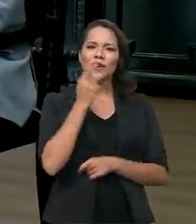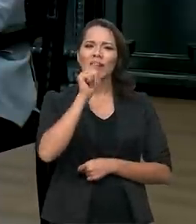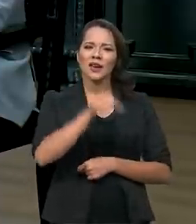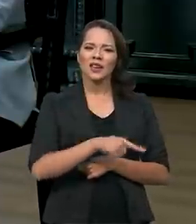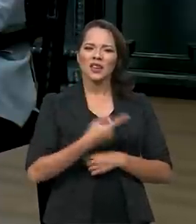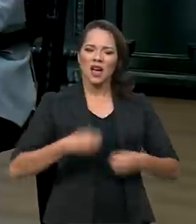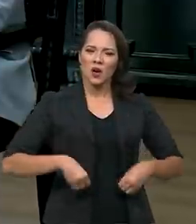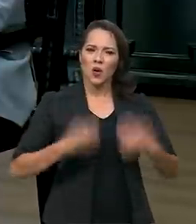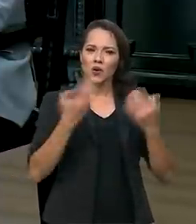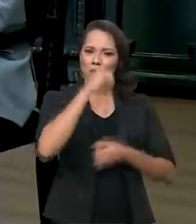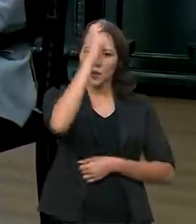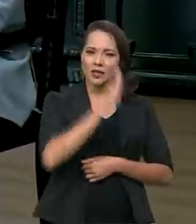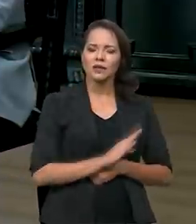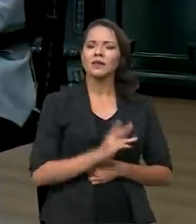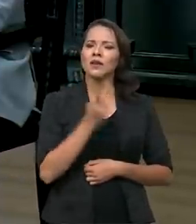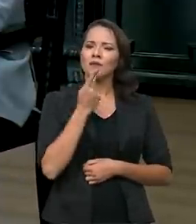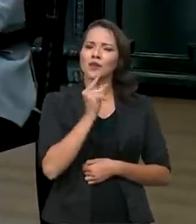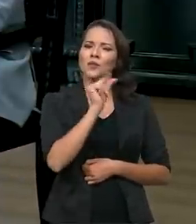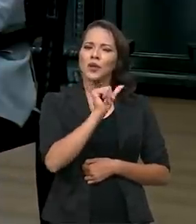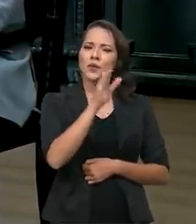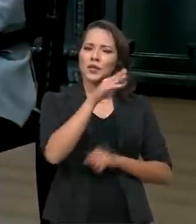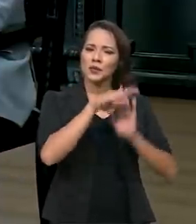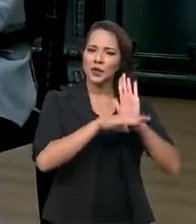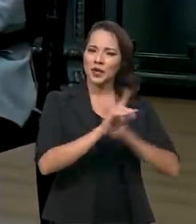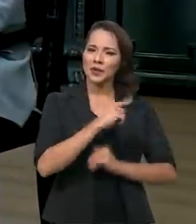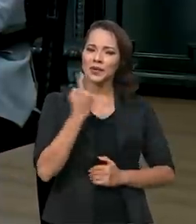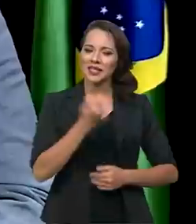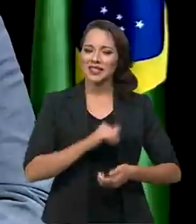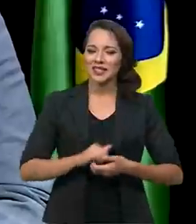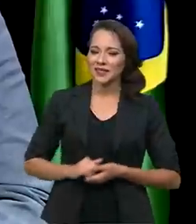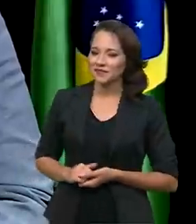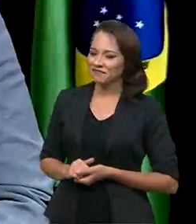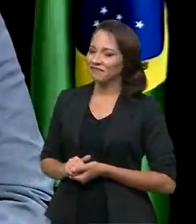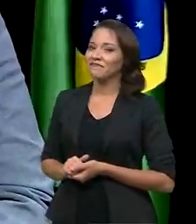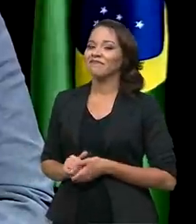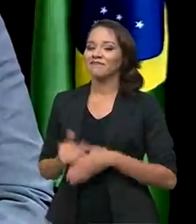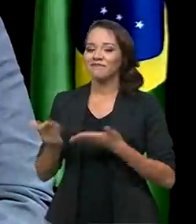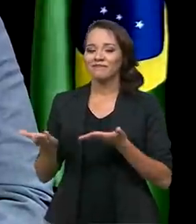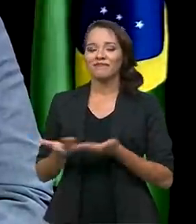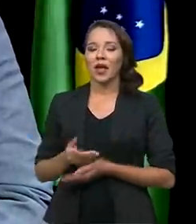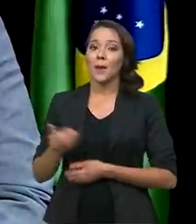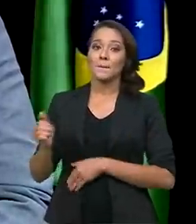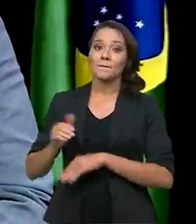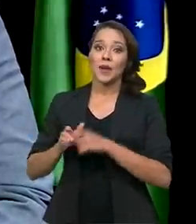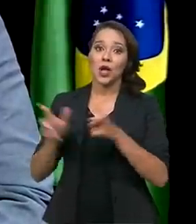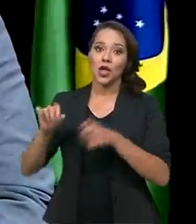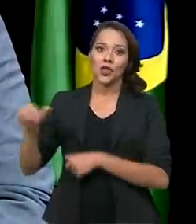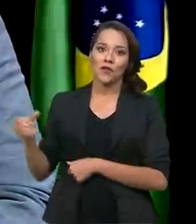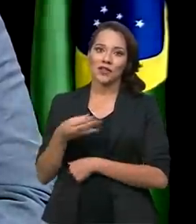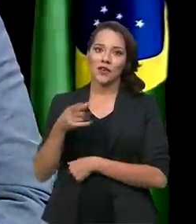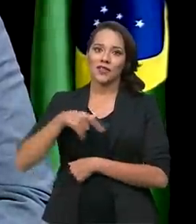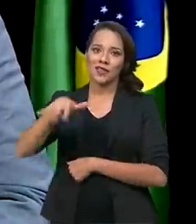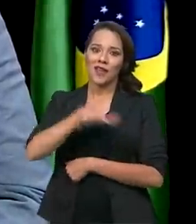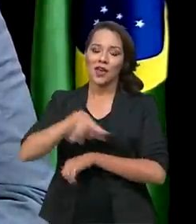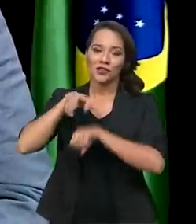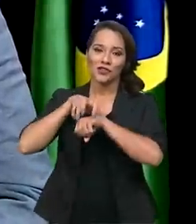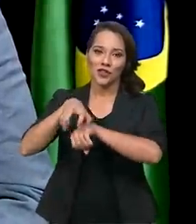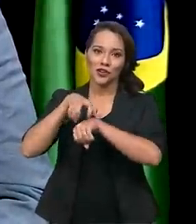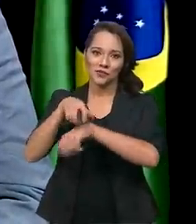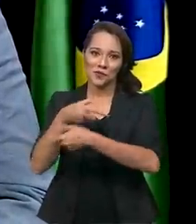de custo Brasil. Queria que o senhor falasse um pouquinho desse programa para a gente. O ProTrilhos é a maior inovação que nós vamos ter no setor de